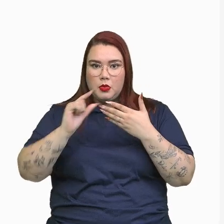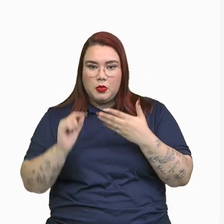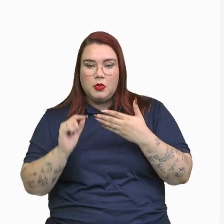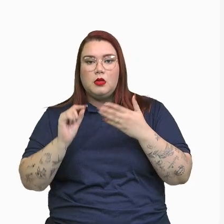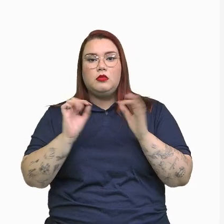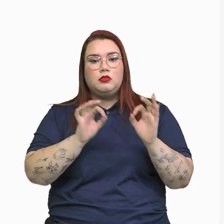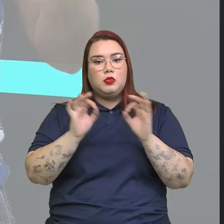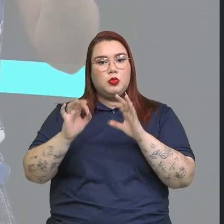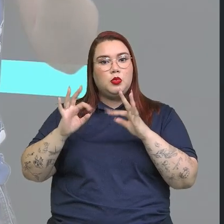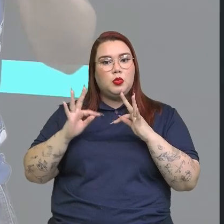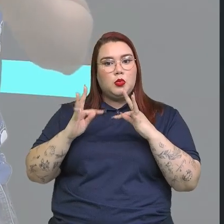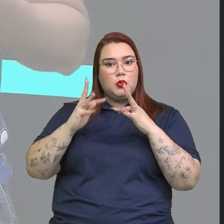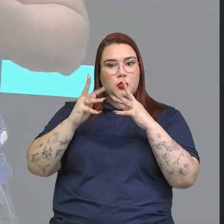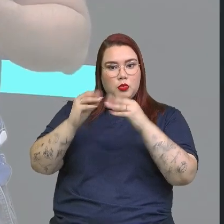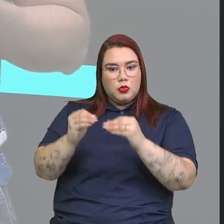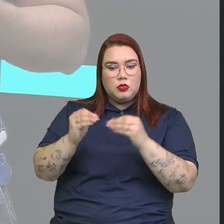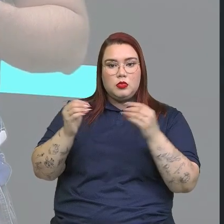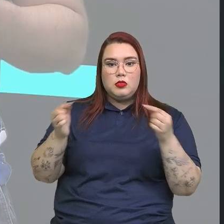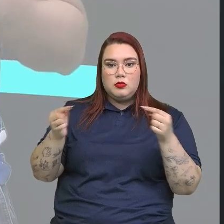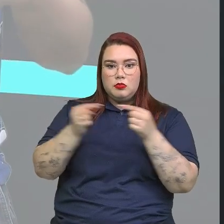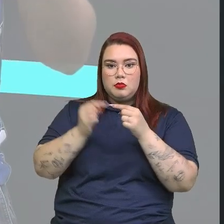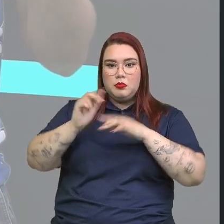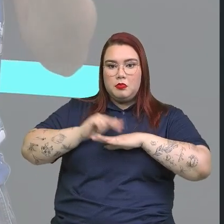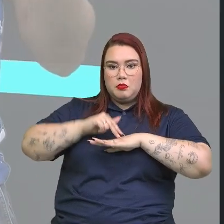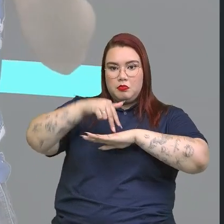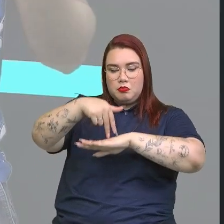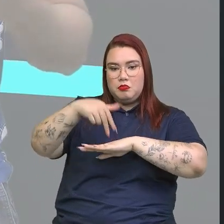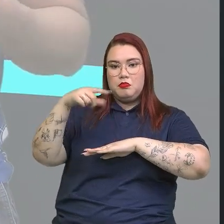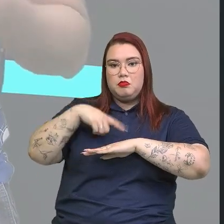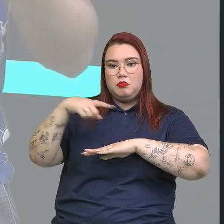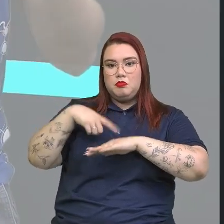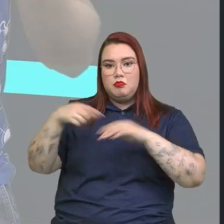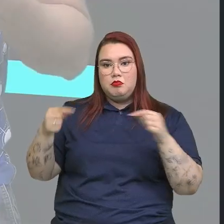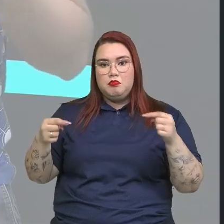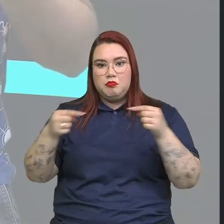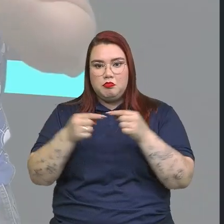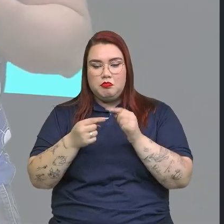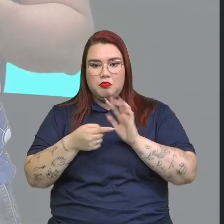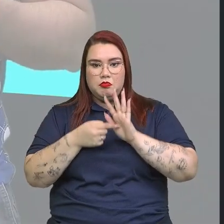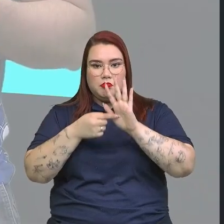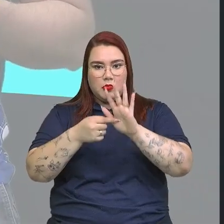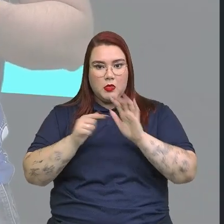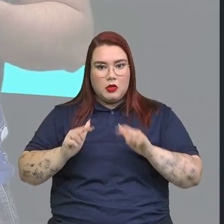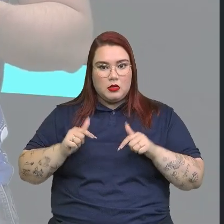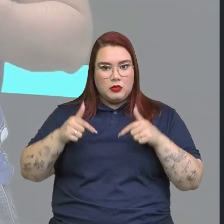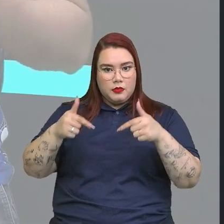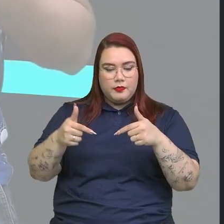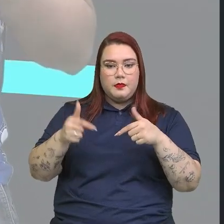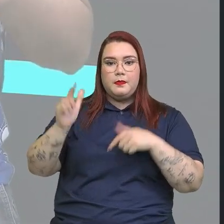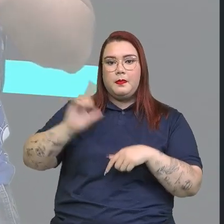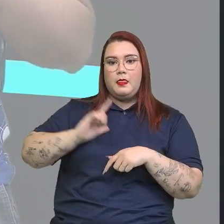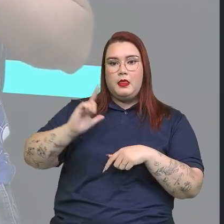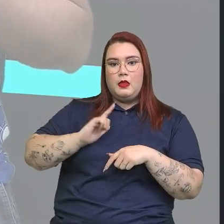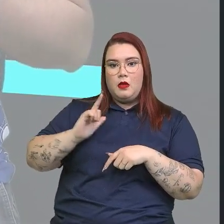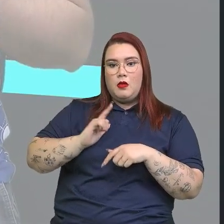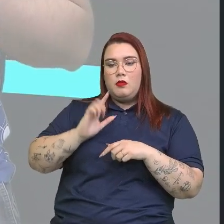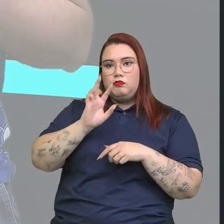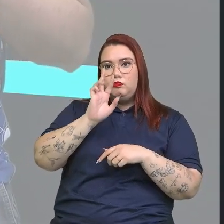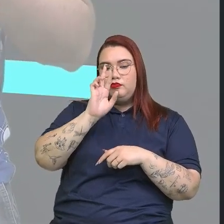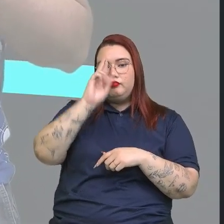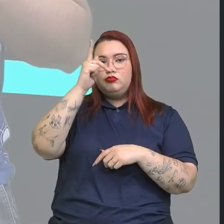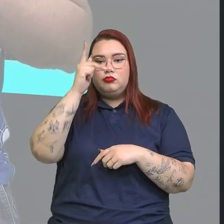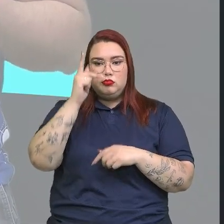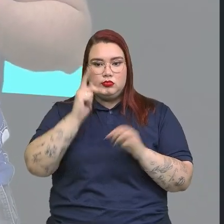certo? Todos eles, todos aqueles que são protagonistas, que estão ali protagonizando as ações, eles têm uma tomada de